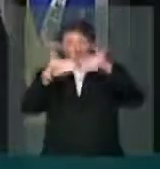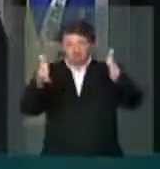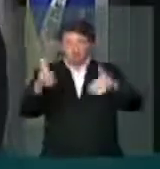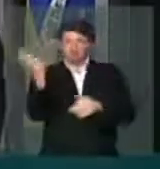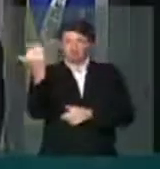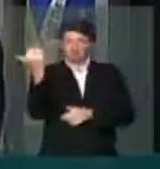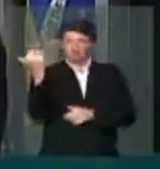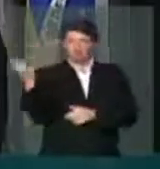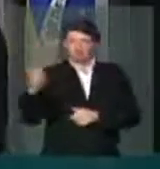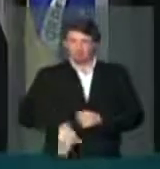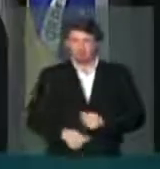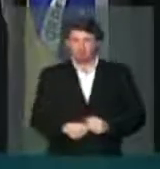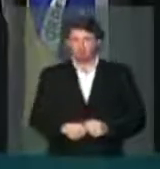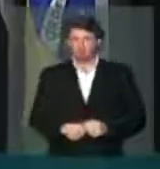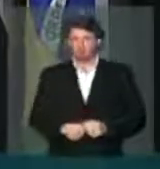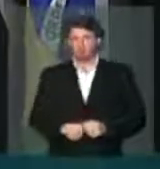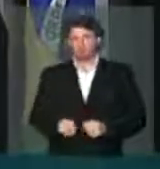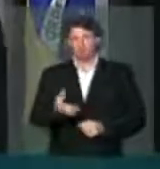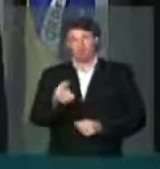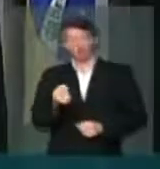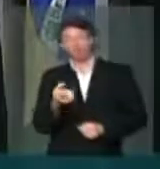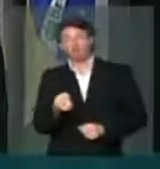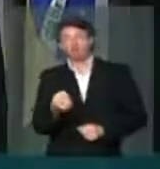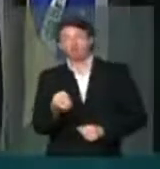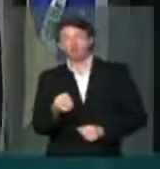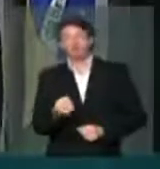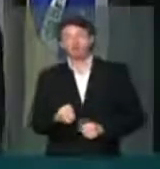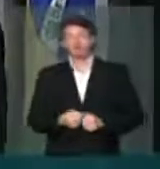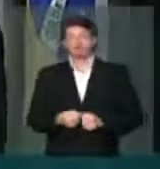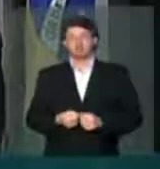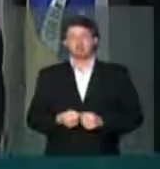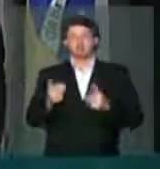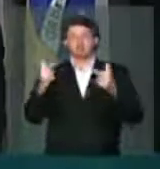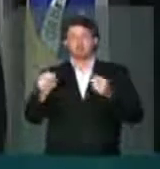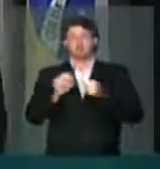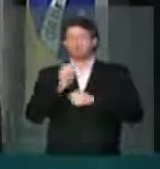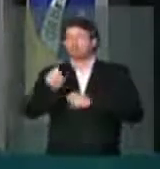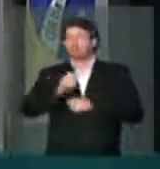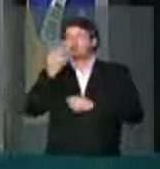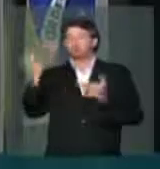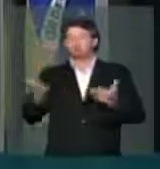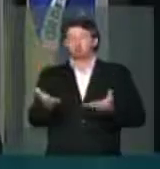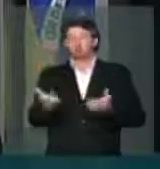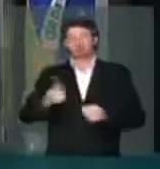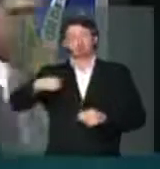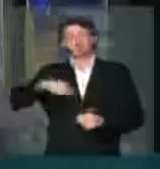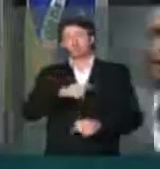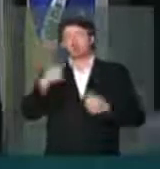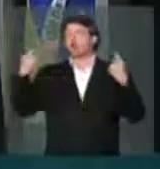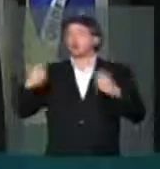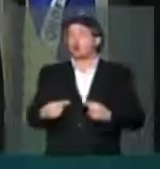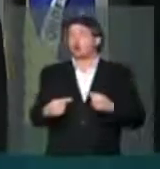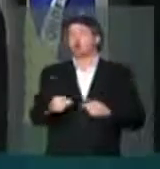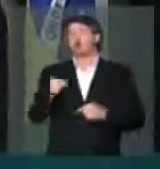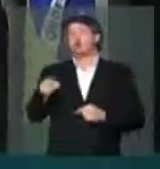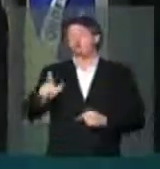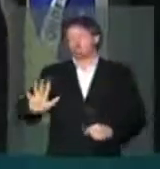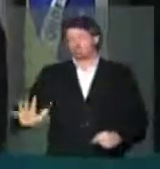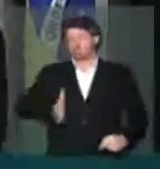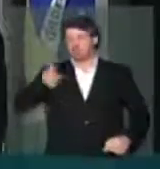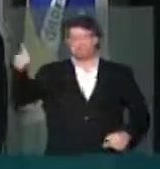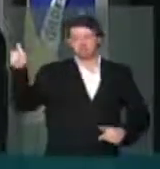a galeria para entrar. Se acovardou, como se acovardaram nos discursos de hoje. Somos contra essa